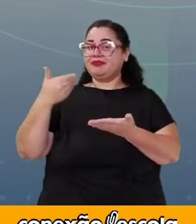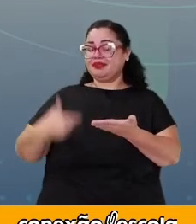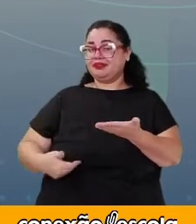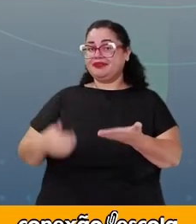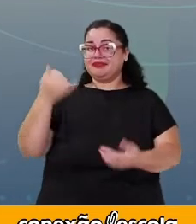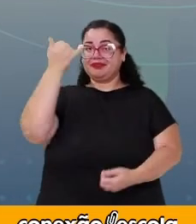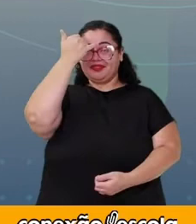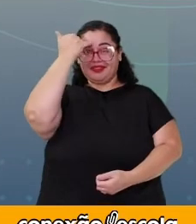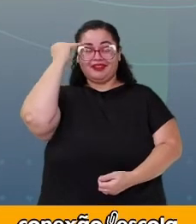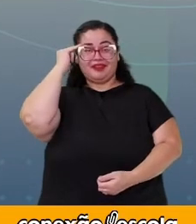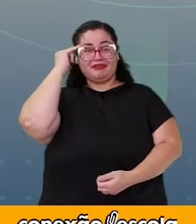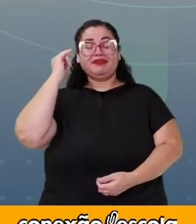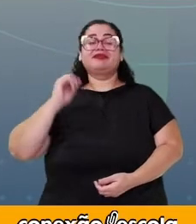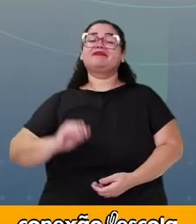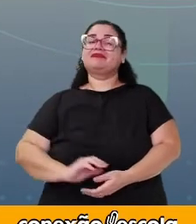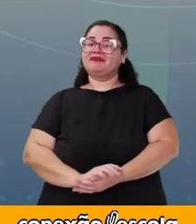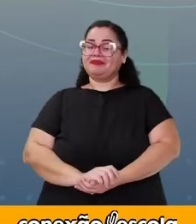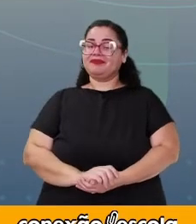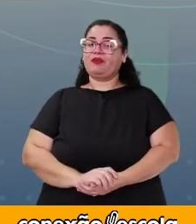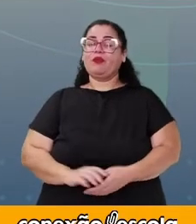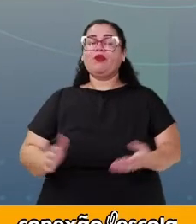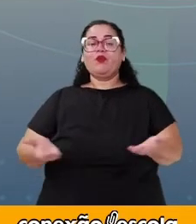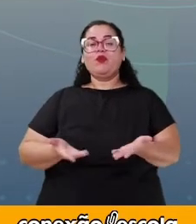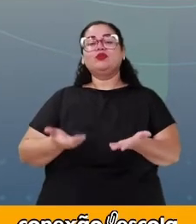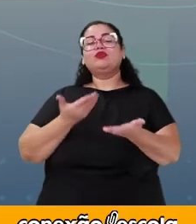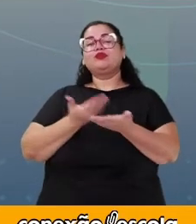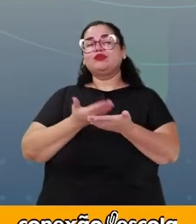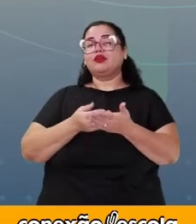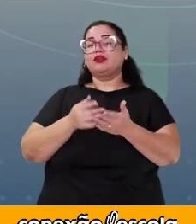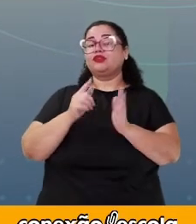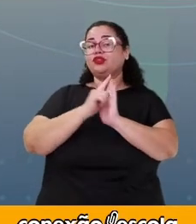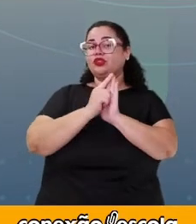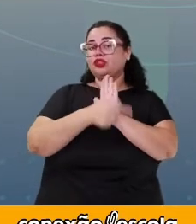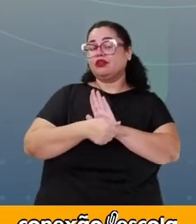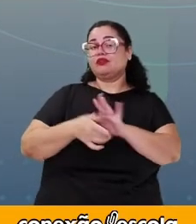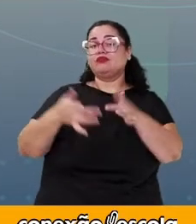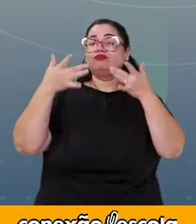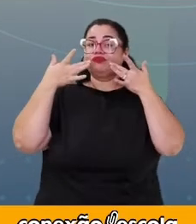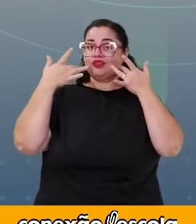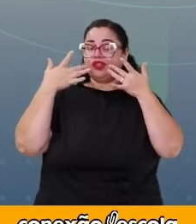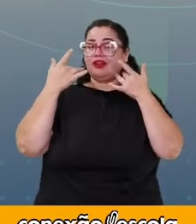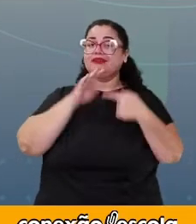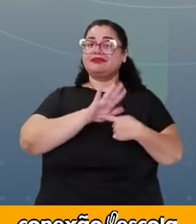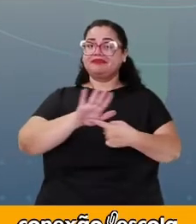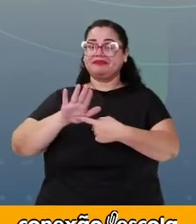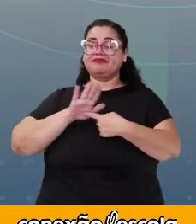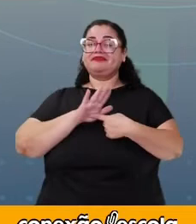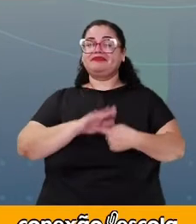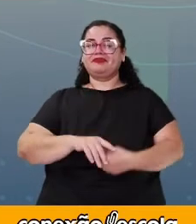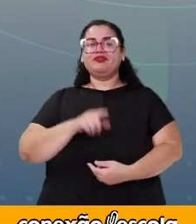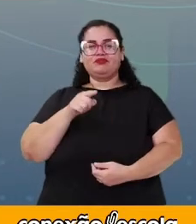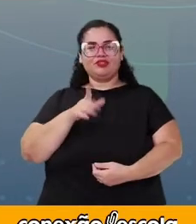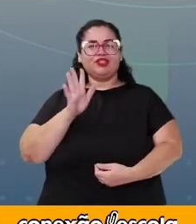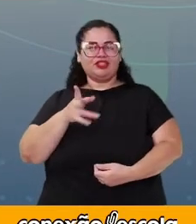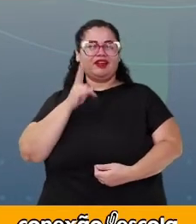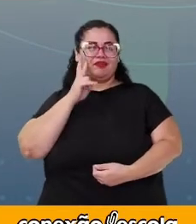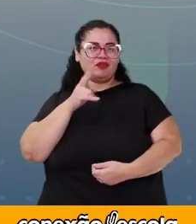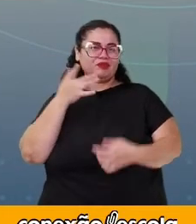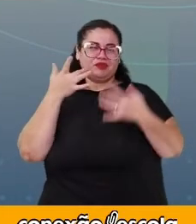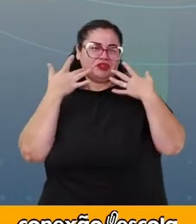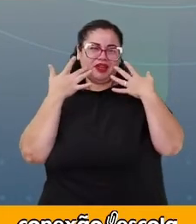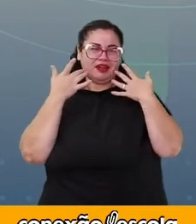intérprete, Carmen Gabriela, e hoje vamos estudar o gênero peça de teatro. Você já assistiu a